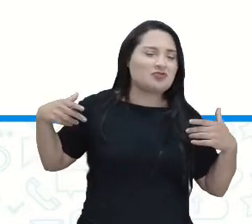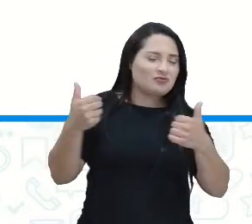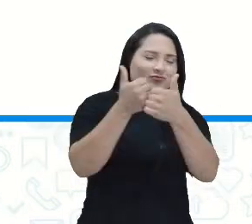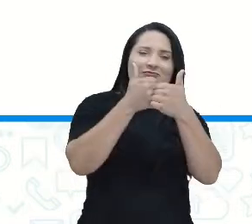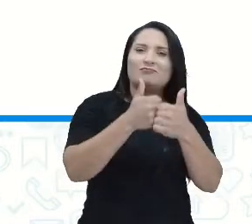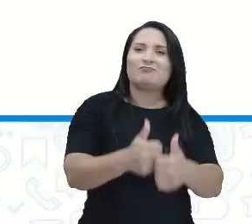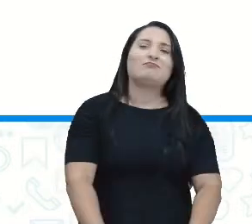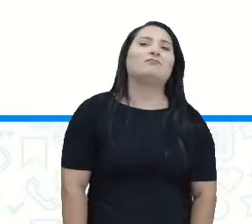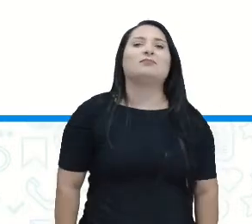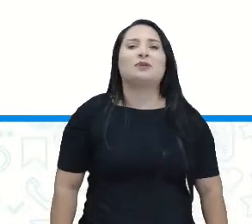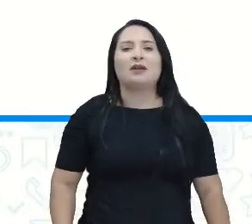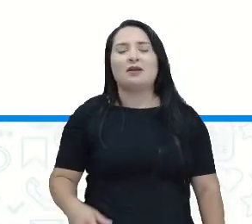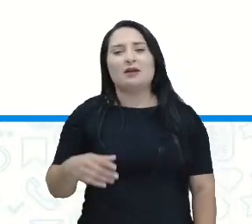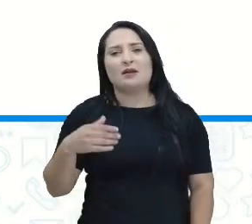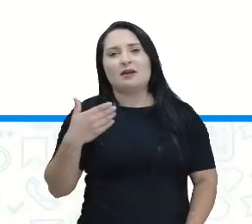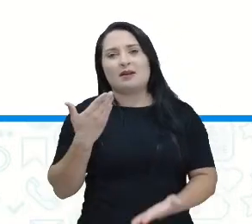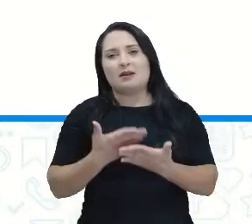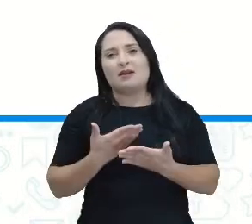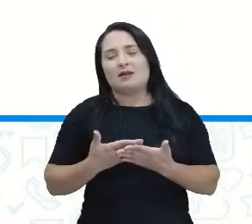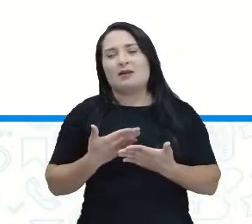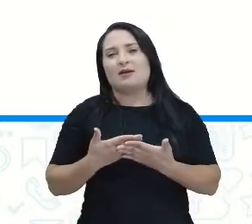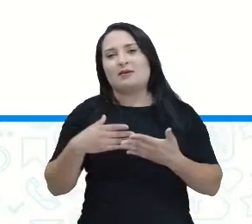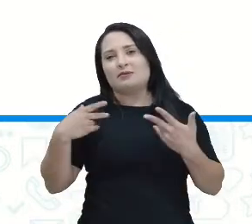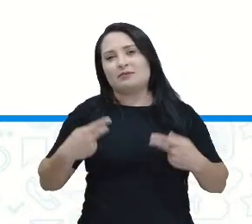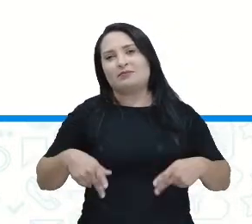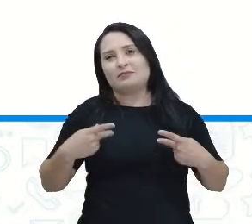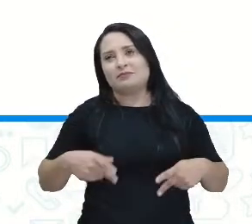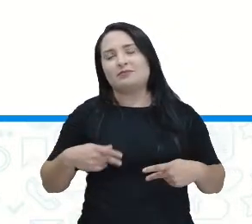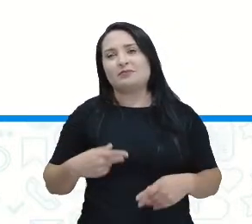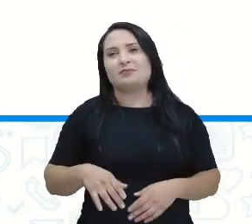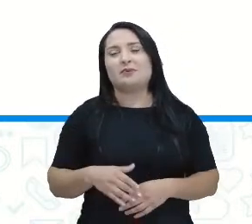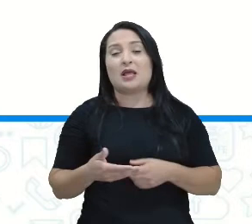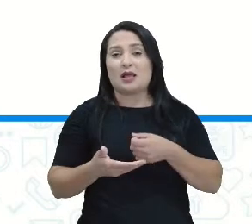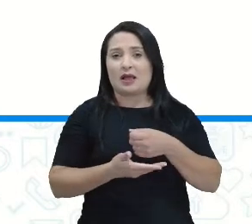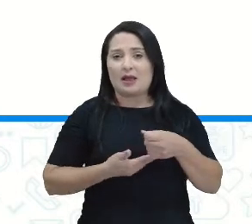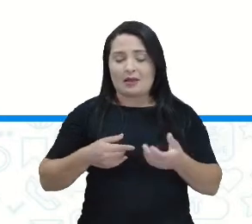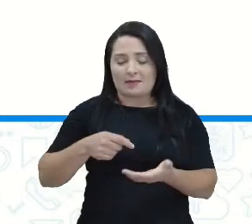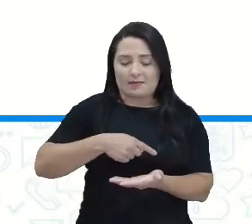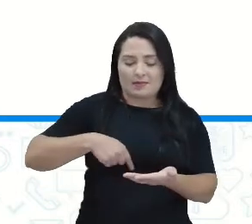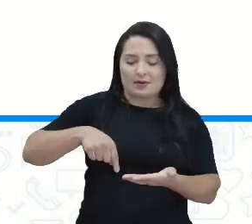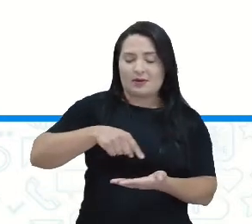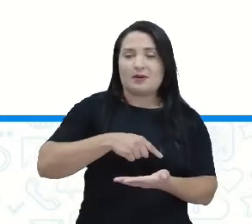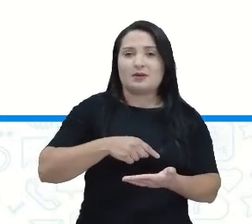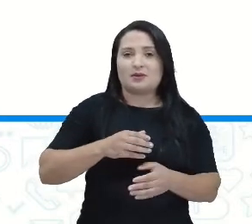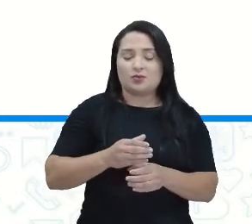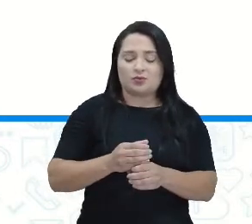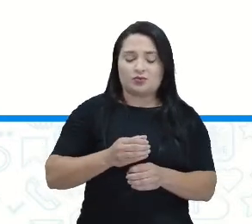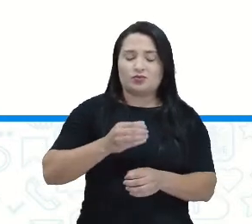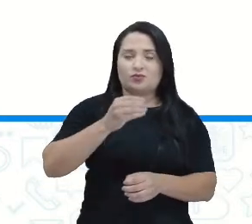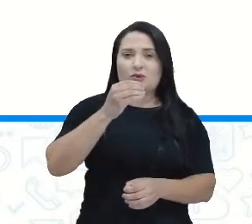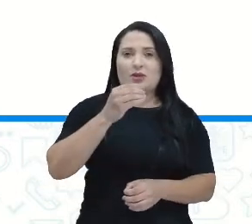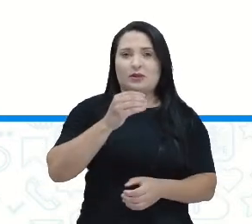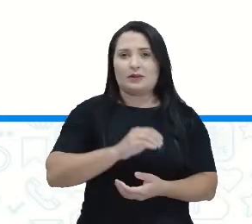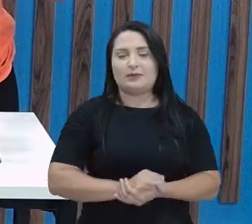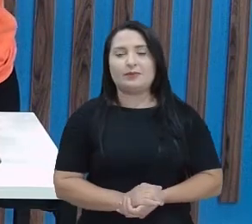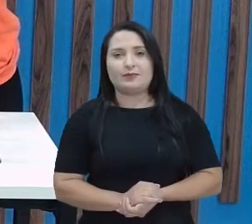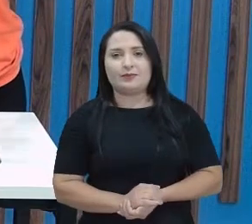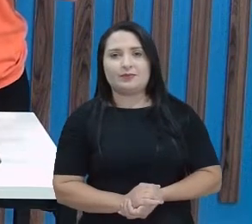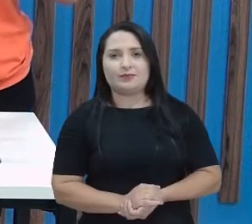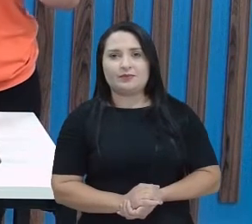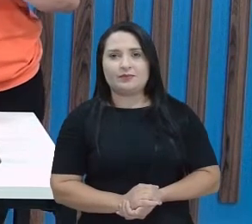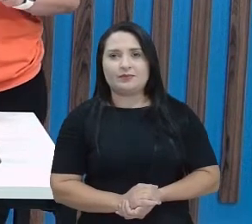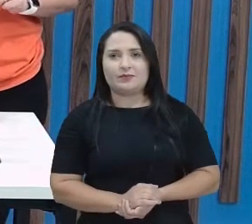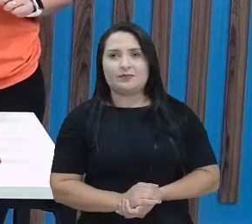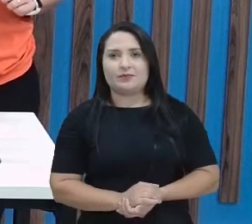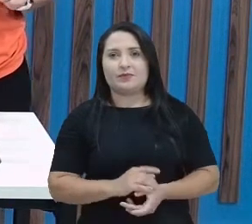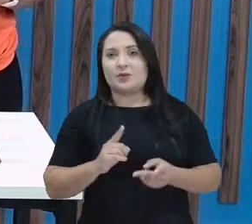geometria. Exatamente, o cilindro tem duas bases, né, circulares e o corpo todo redondo. Vamos